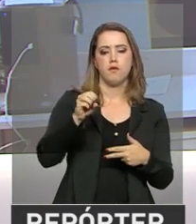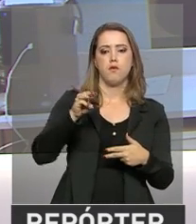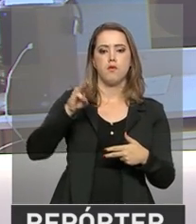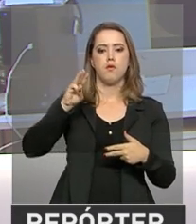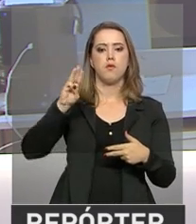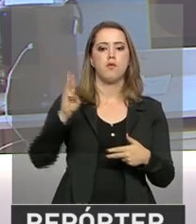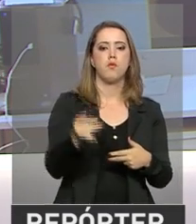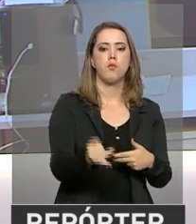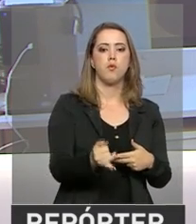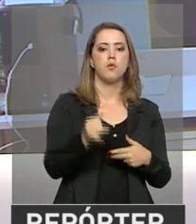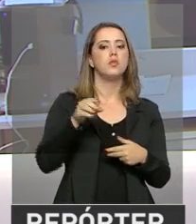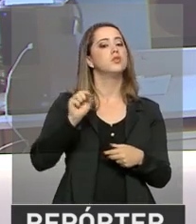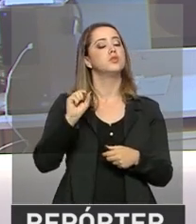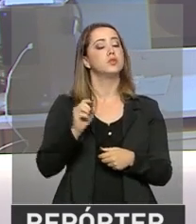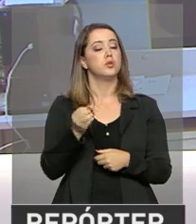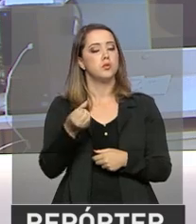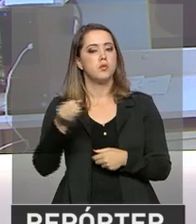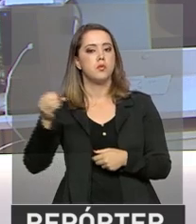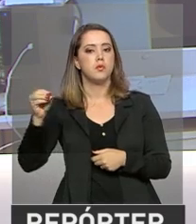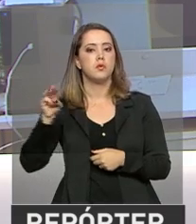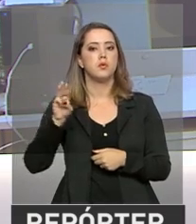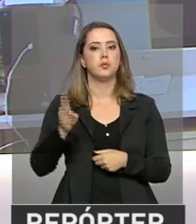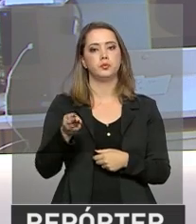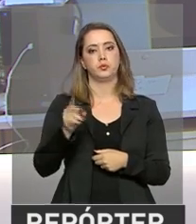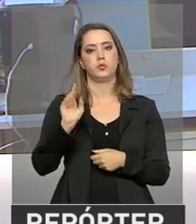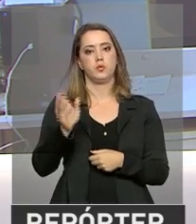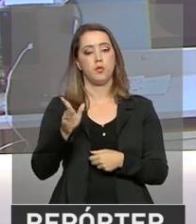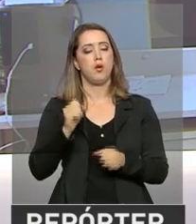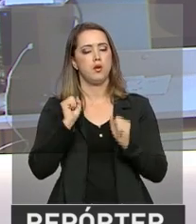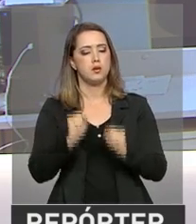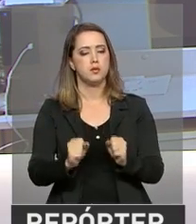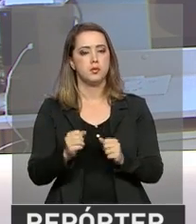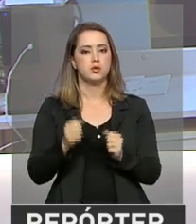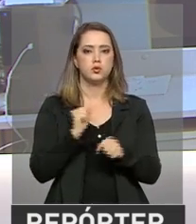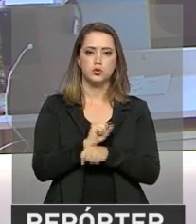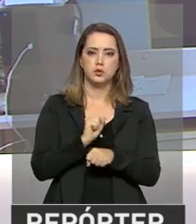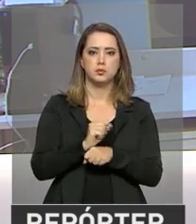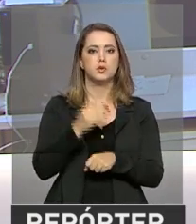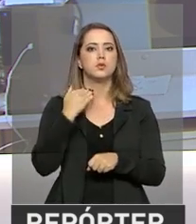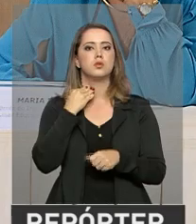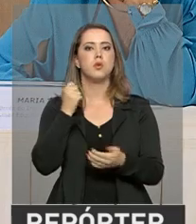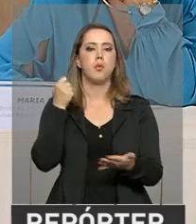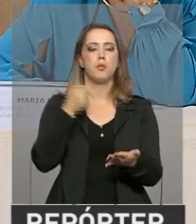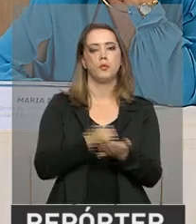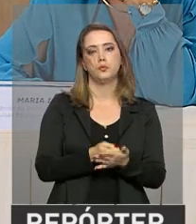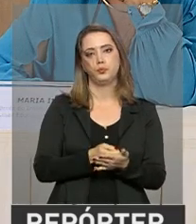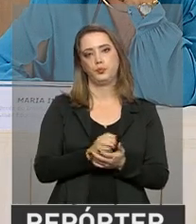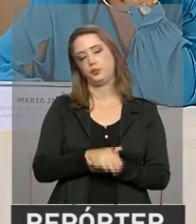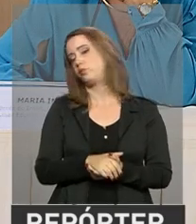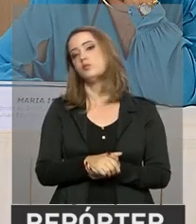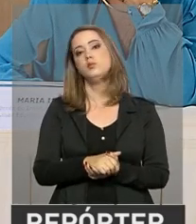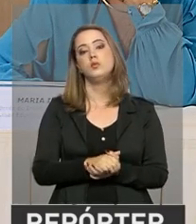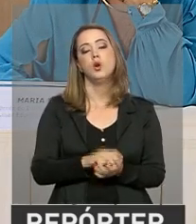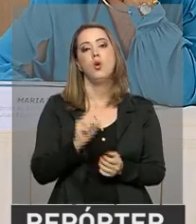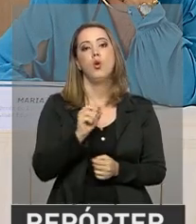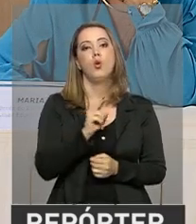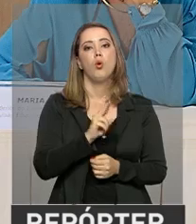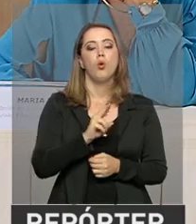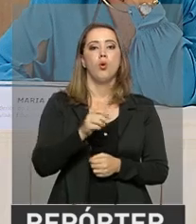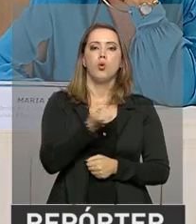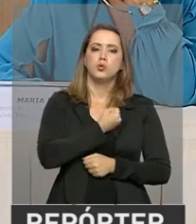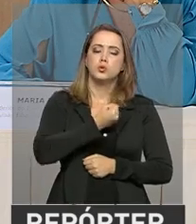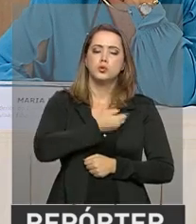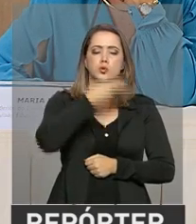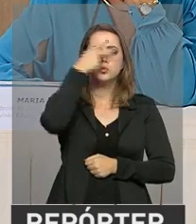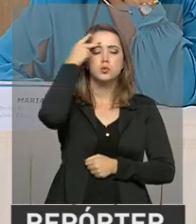inscritos, mas esse número pode aumentar com as confirmações das últimas inscrições. O número de inscritos no Exame Nacional do